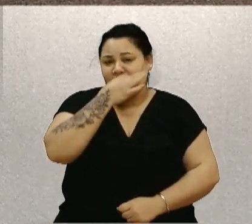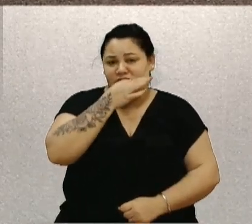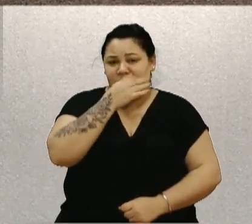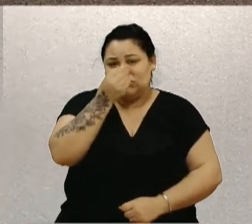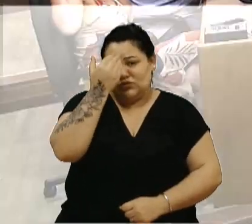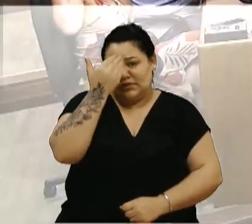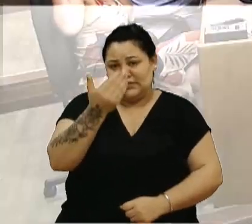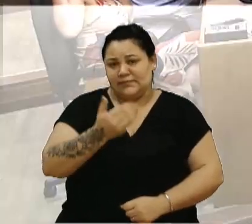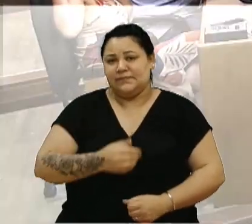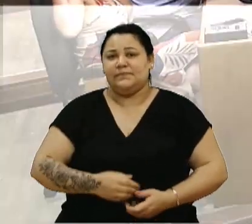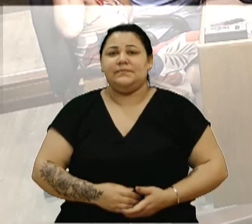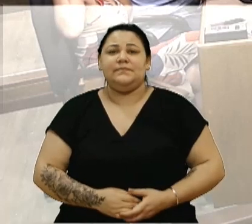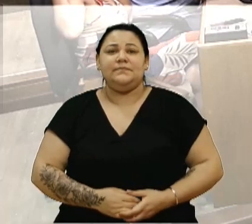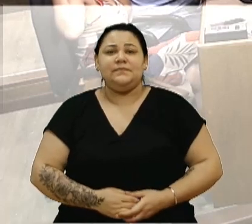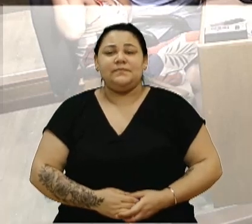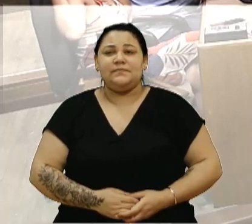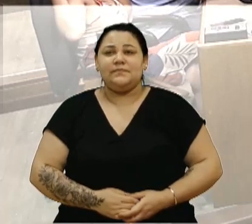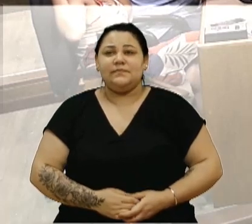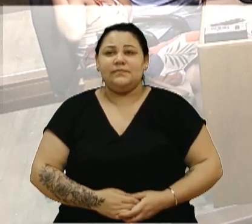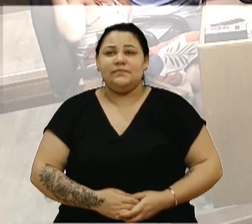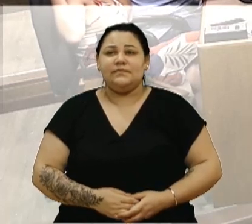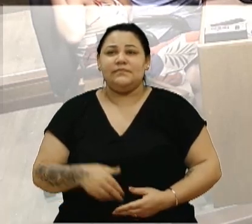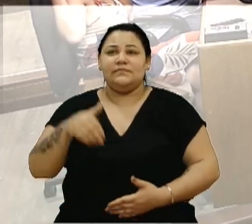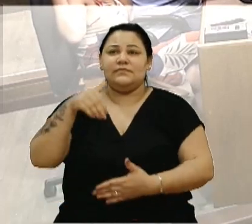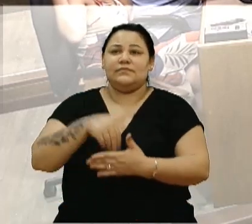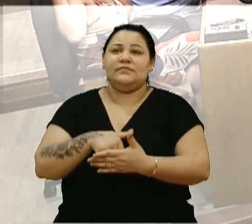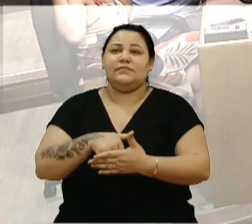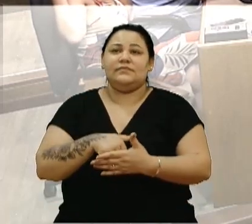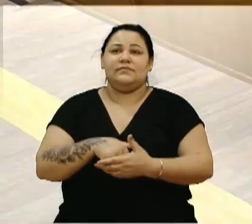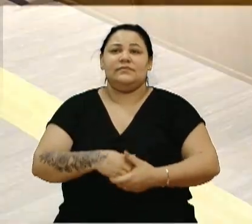obrigado. Em votação.